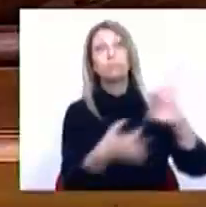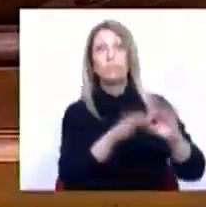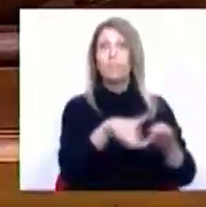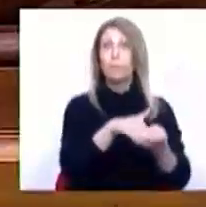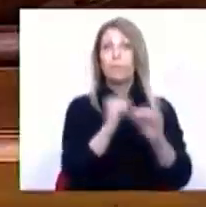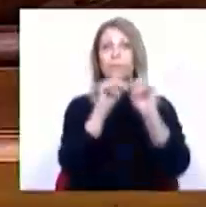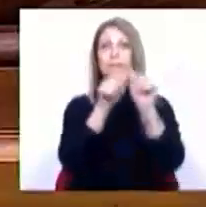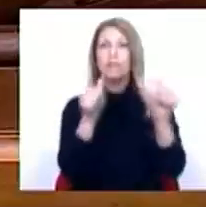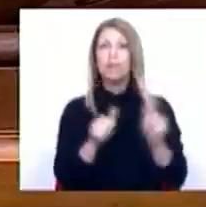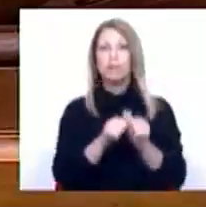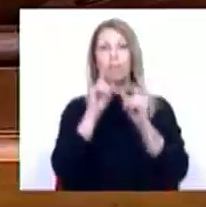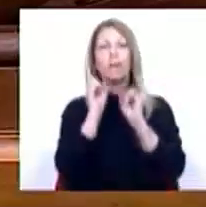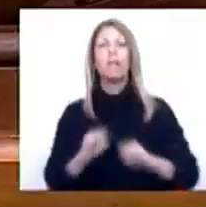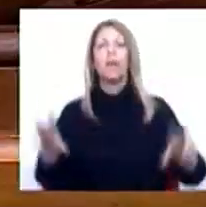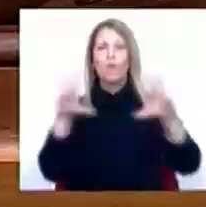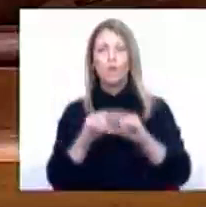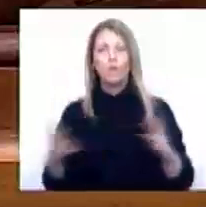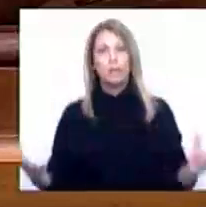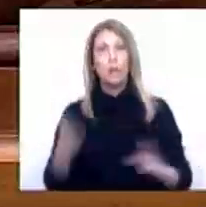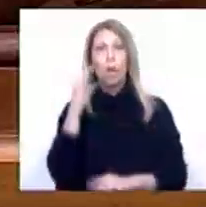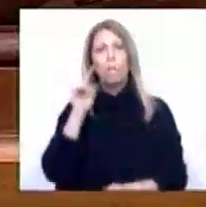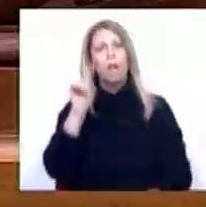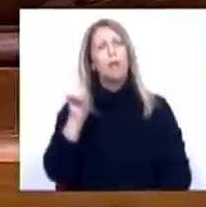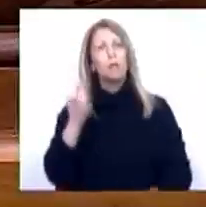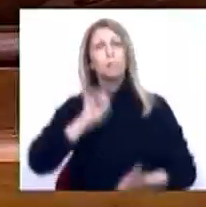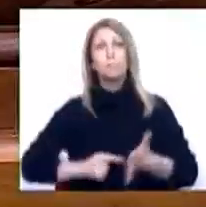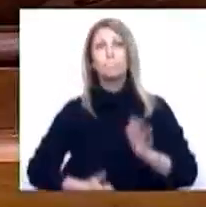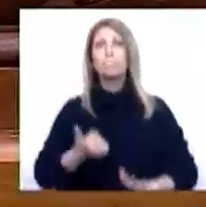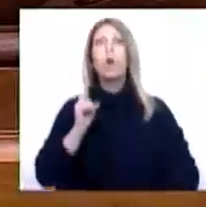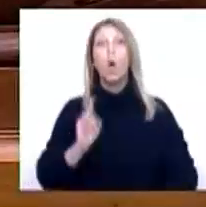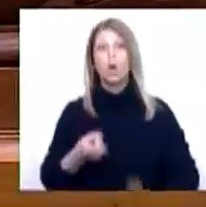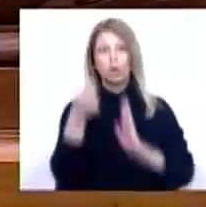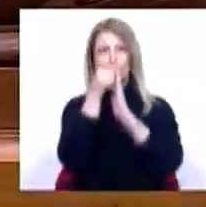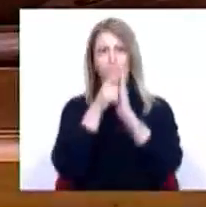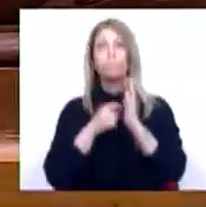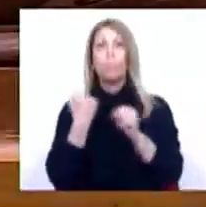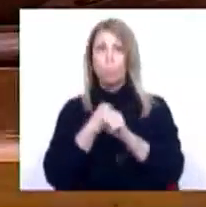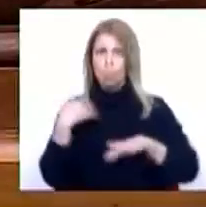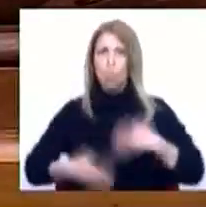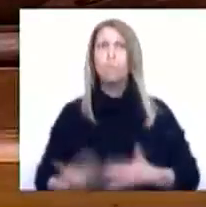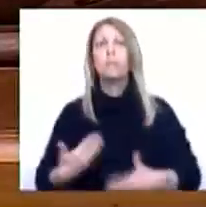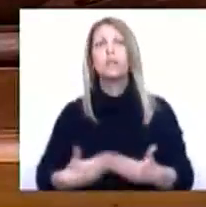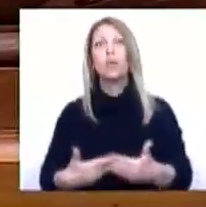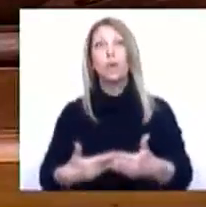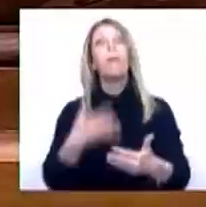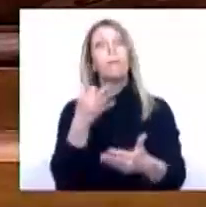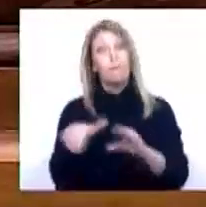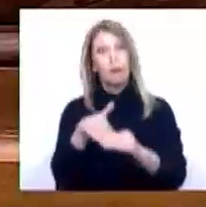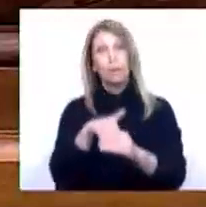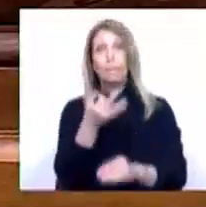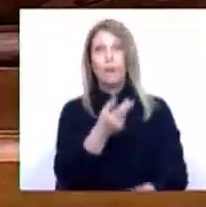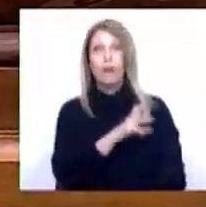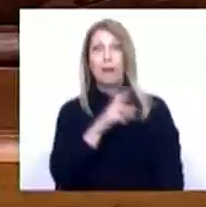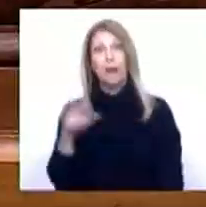uma questão que é fulcral aqui, que é pôr em marcha as agendas mobilizadoras que são parte do PRR. Dia 13 de